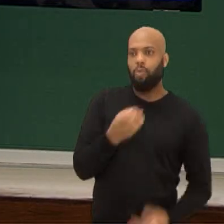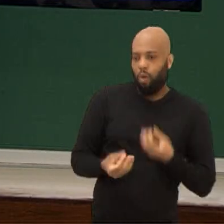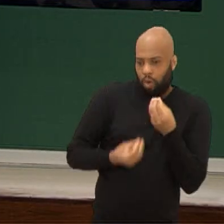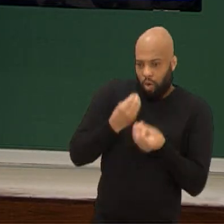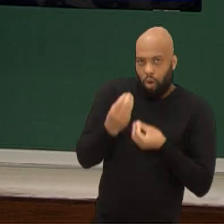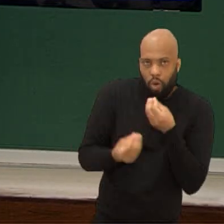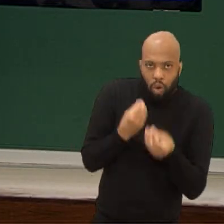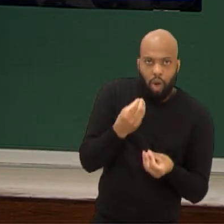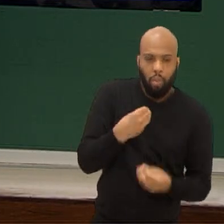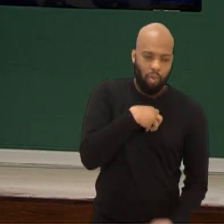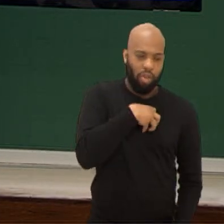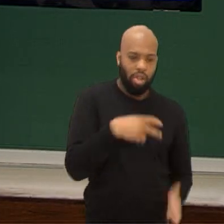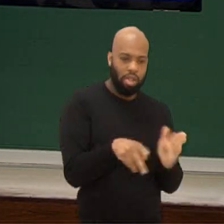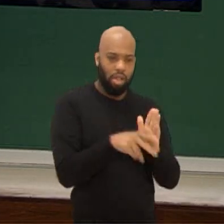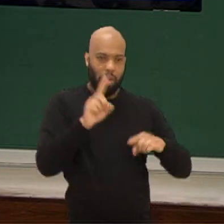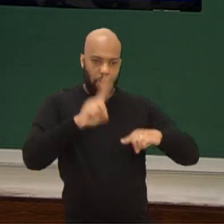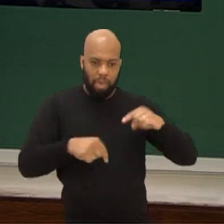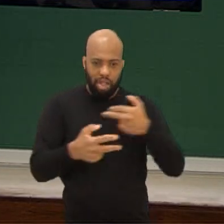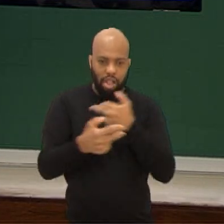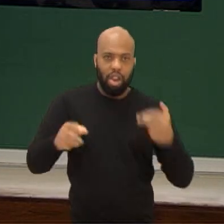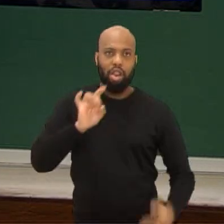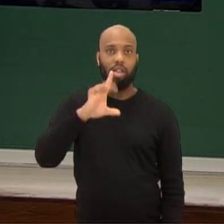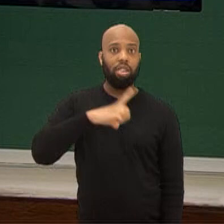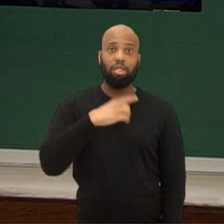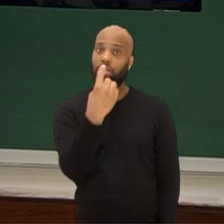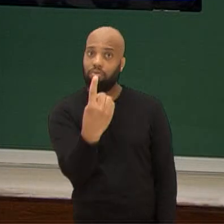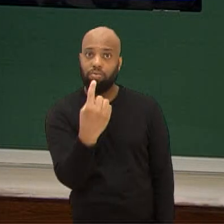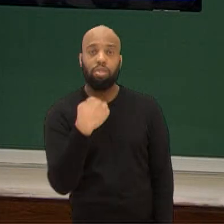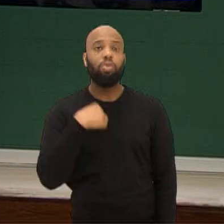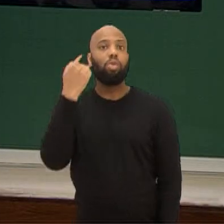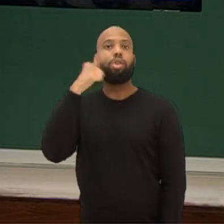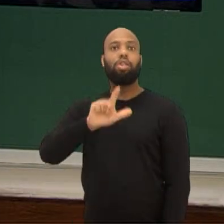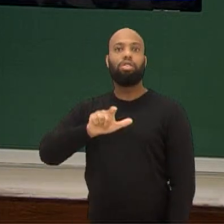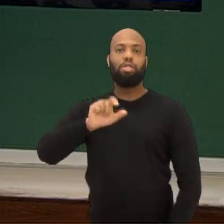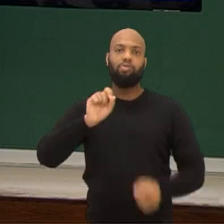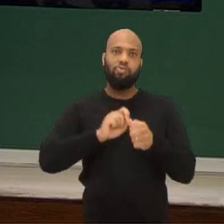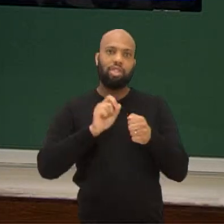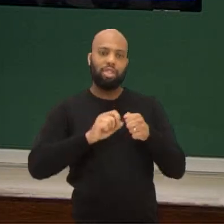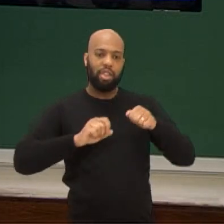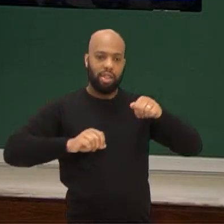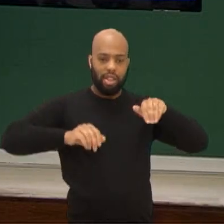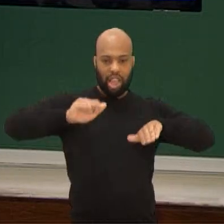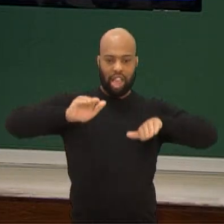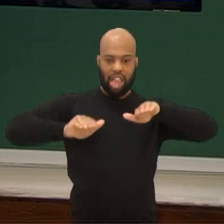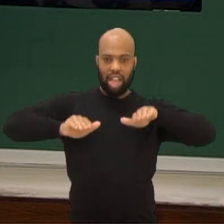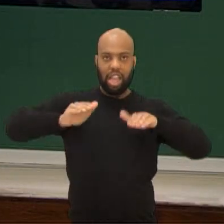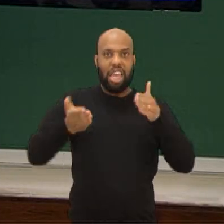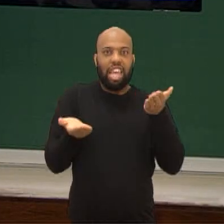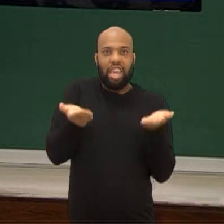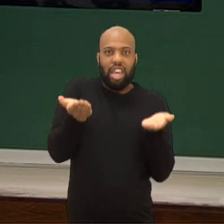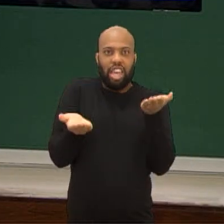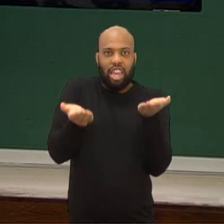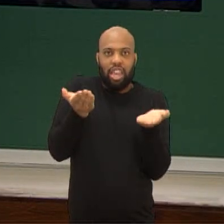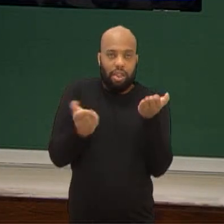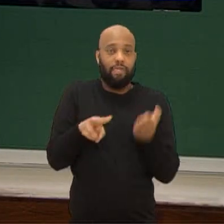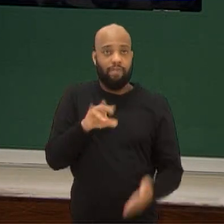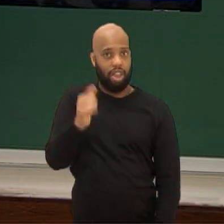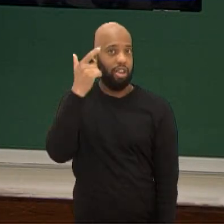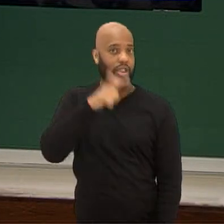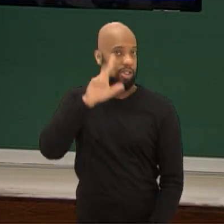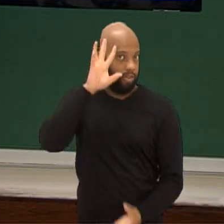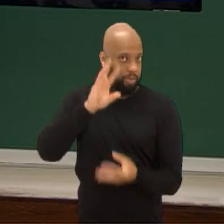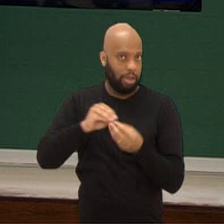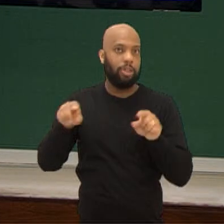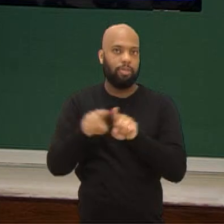que esse material só tem um, eu consigo fazer equilíbrio? Então a gente vai aprender, conforme as aulas forem avançando, a gente vai